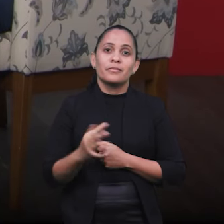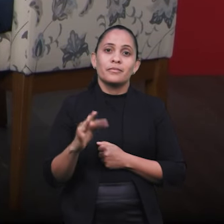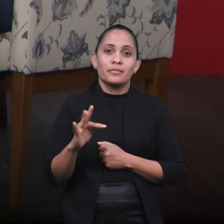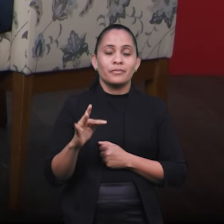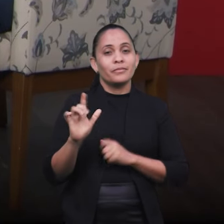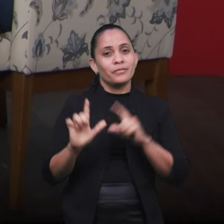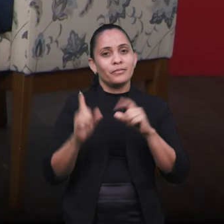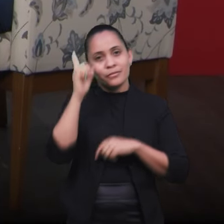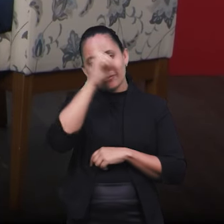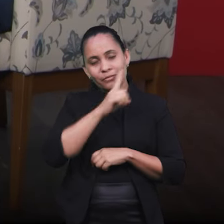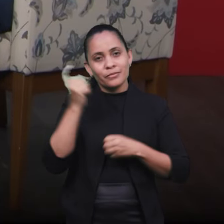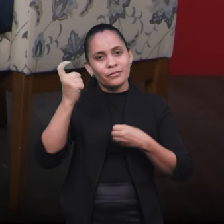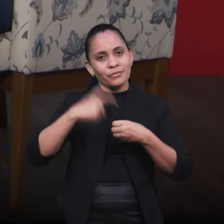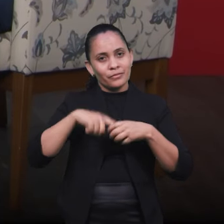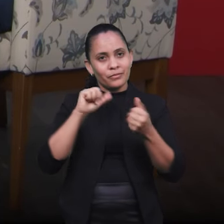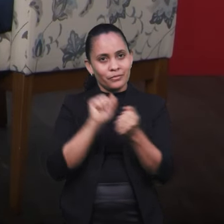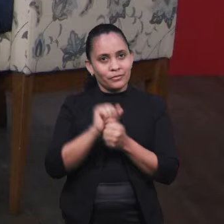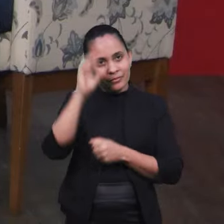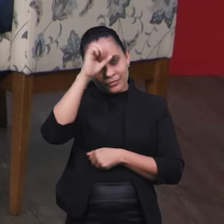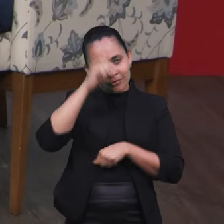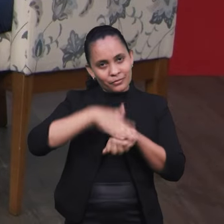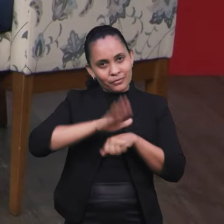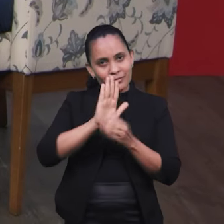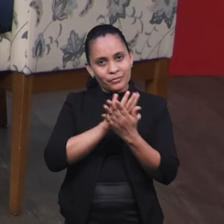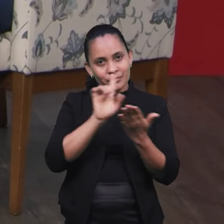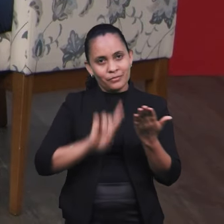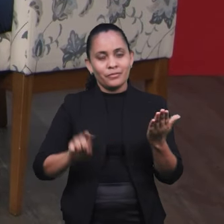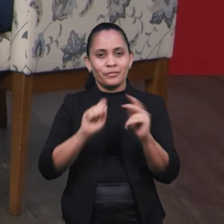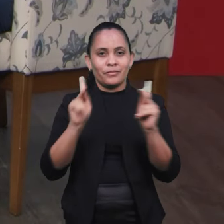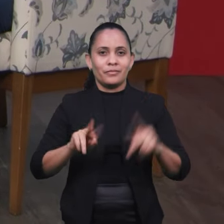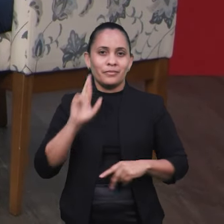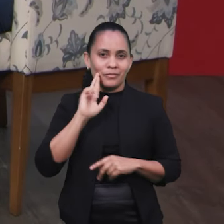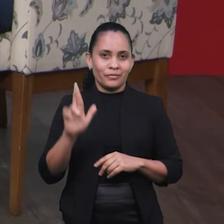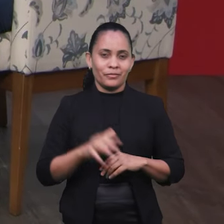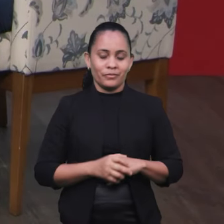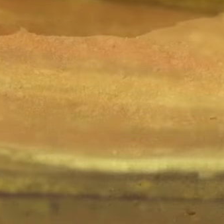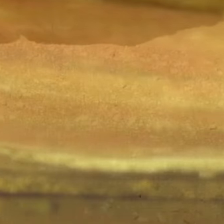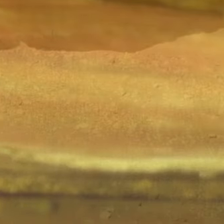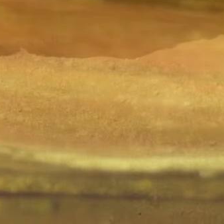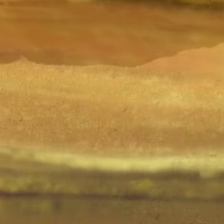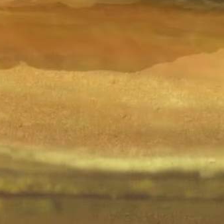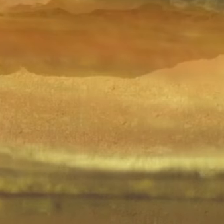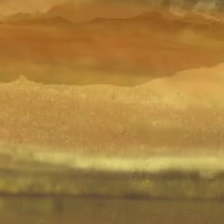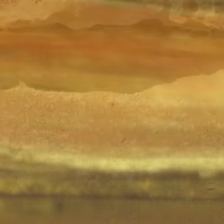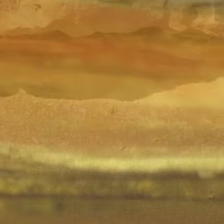breve, no próximo domingo, estaremos juntos para aprendermos um pouco mais sobre a palavra. Paz do Senhor, queridos.